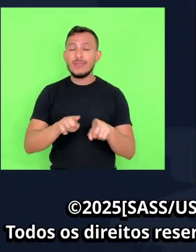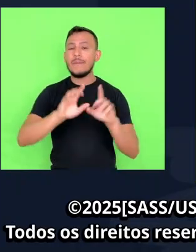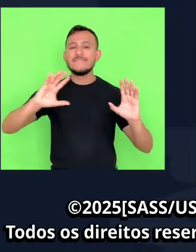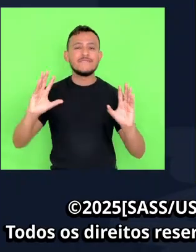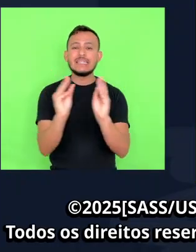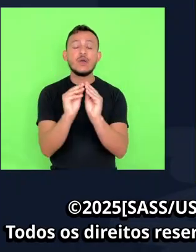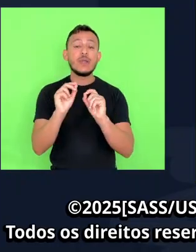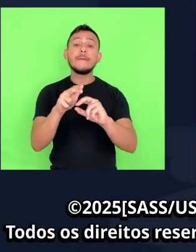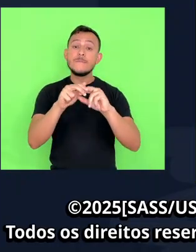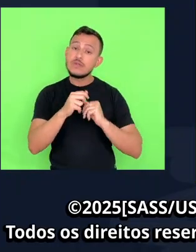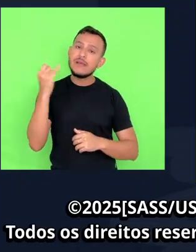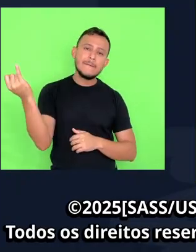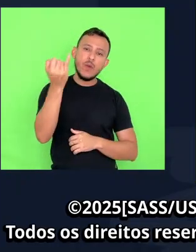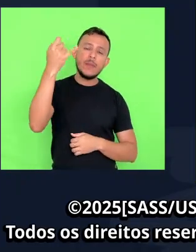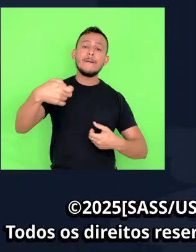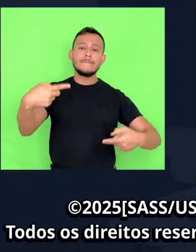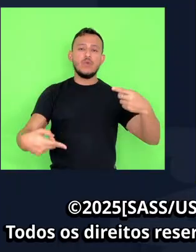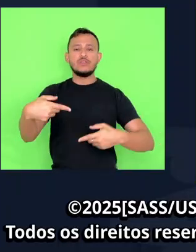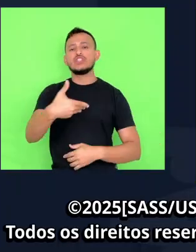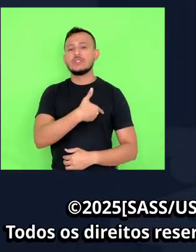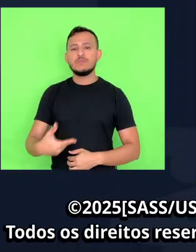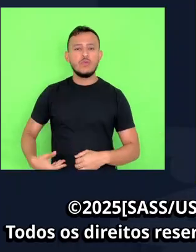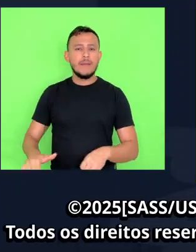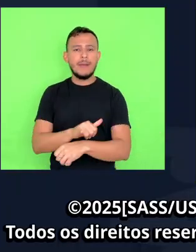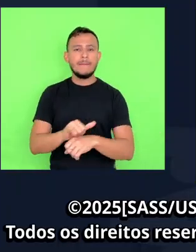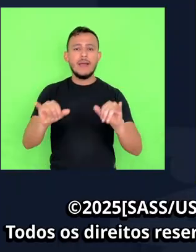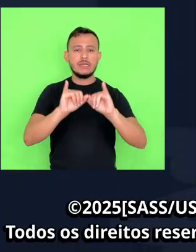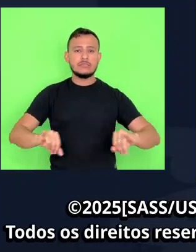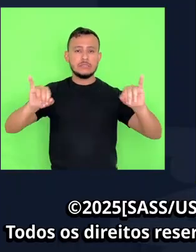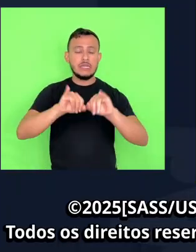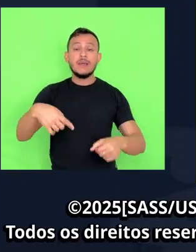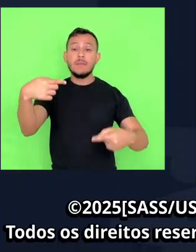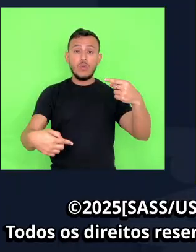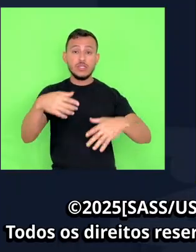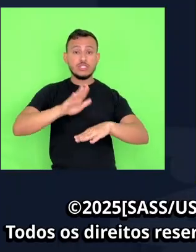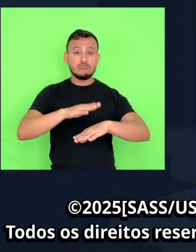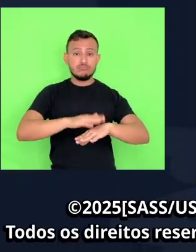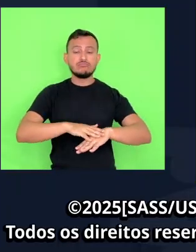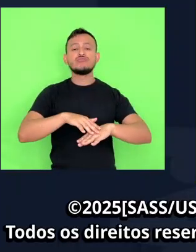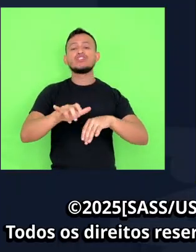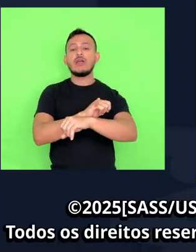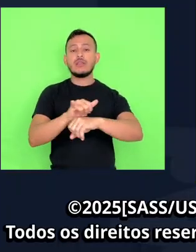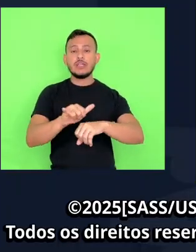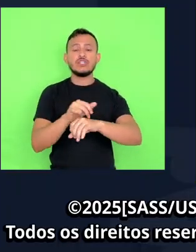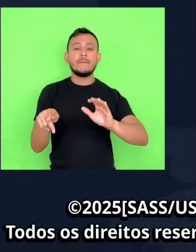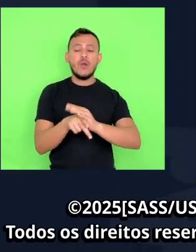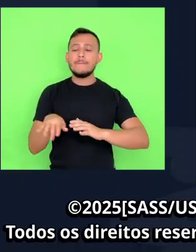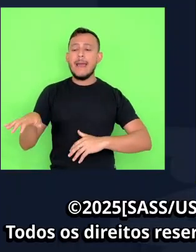finalizando, para isso são importantes políticas públicas que devem ser intersetoriais, ou